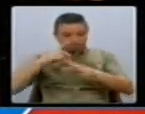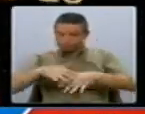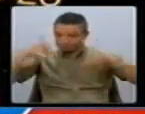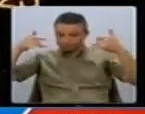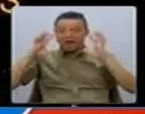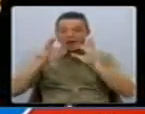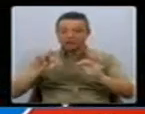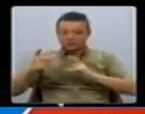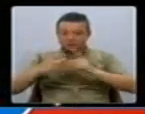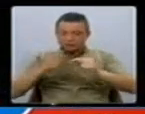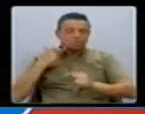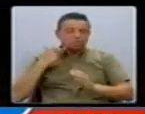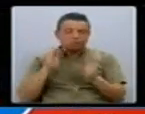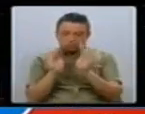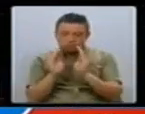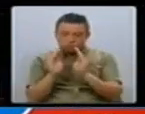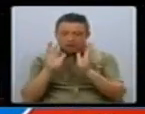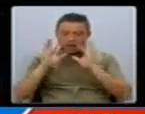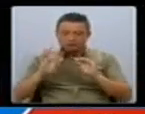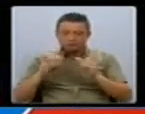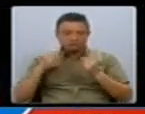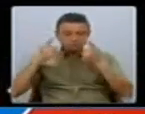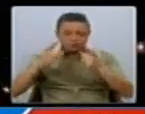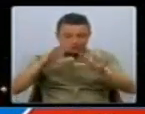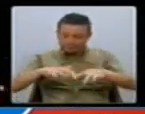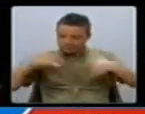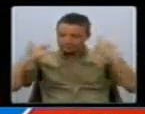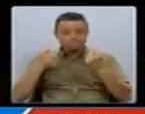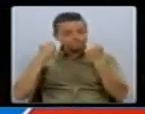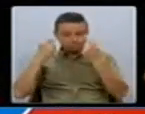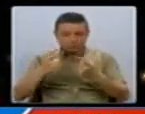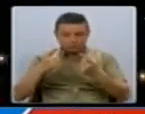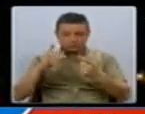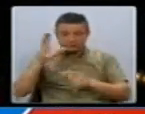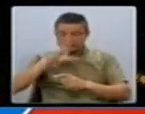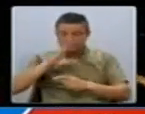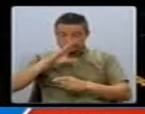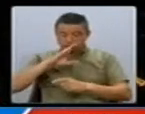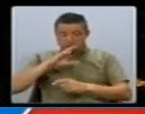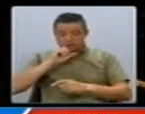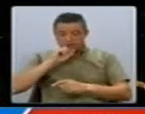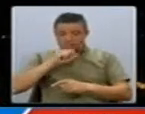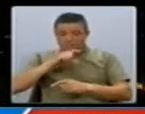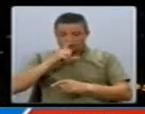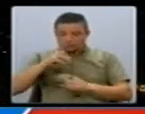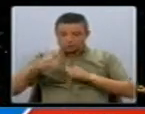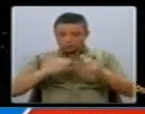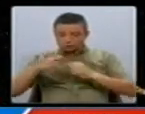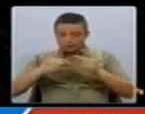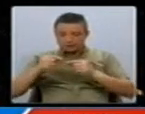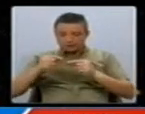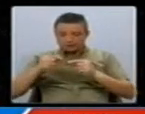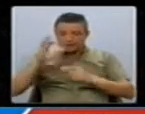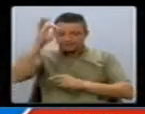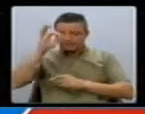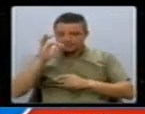estrelas extremamente pequenas e extremamente pouco brilhantes. E provavelmente são aquele tipo de estrelas que ocupam a maior